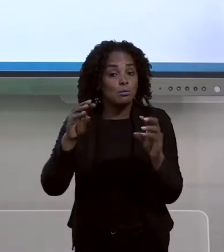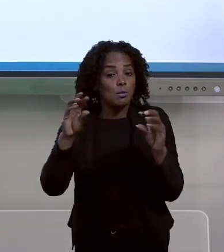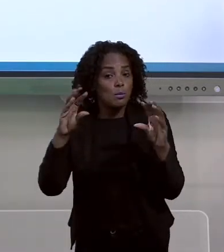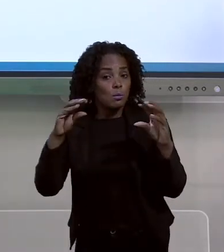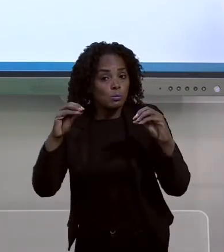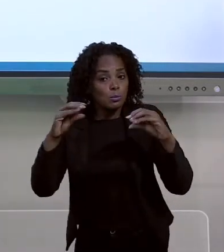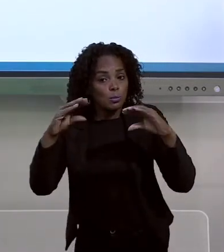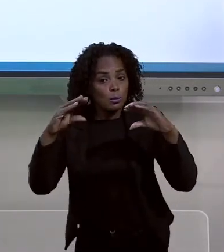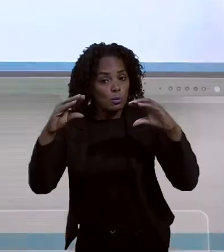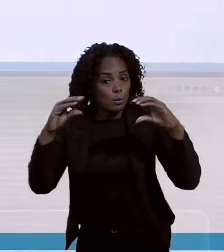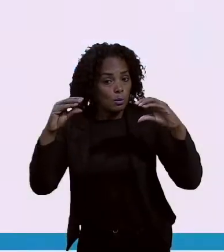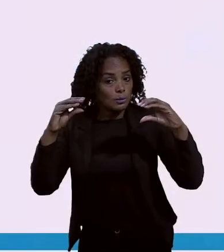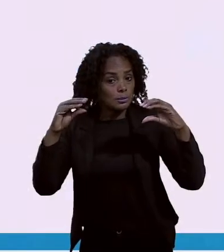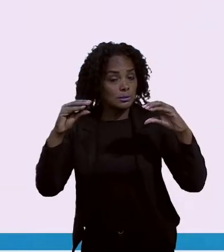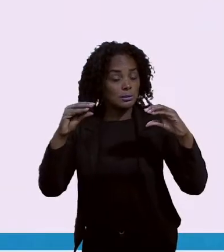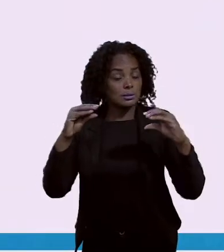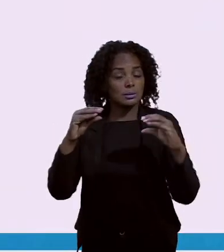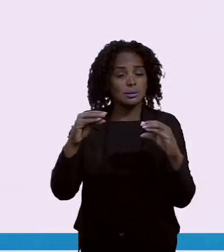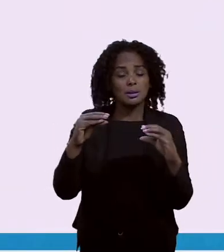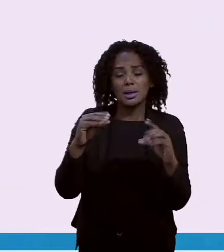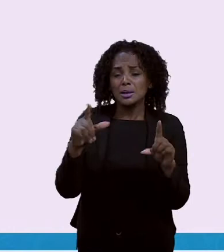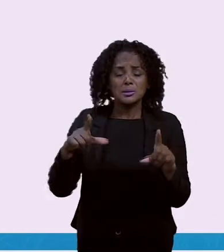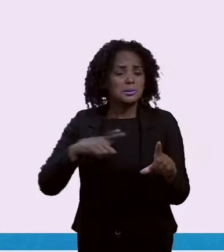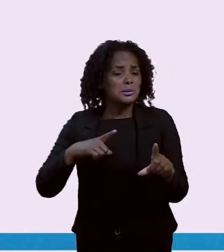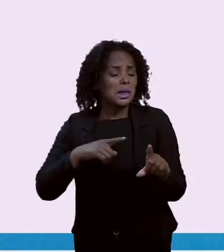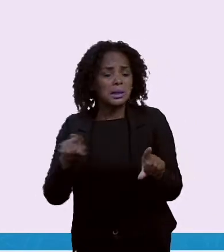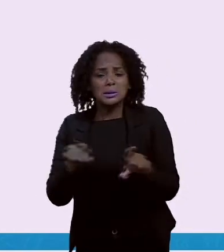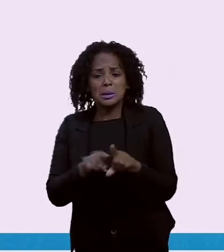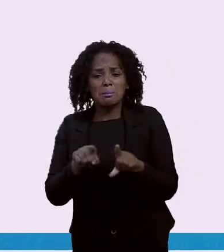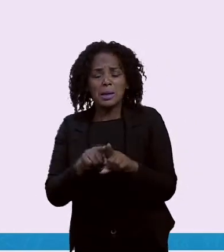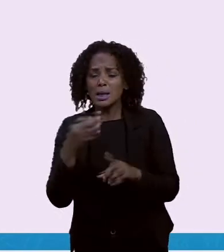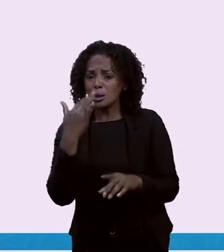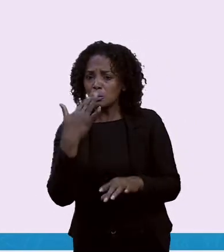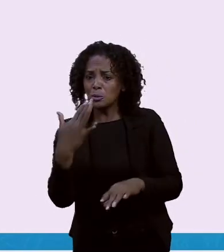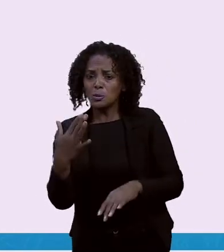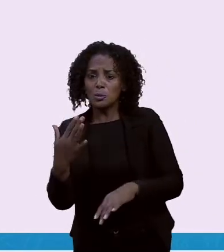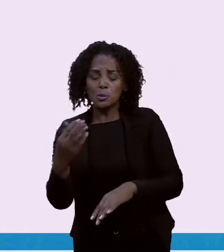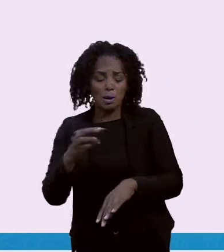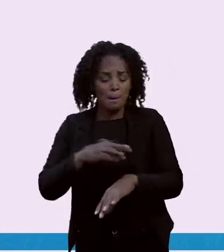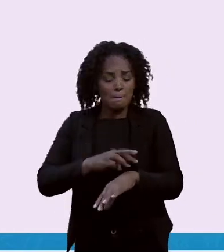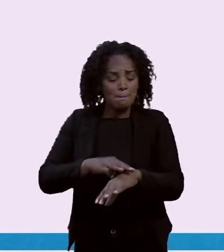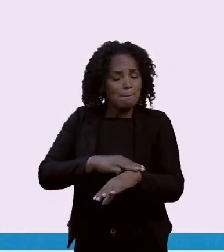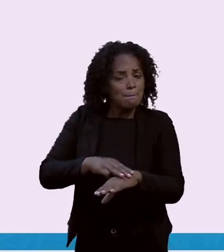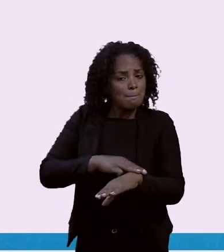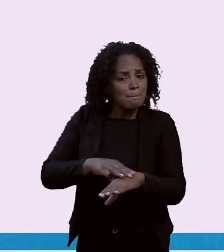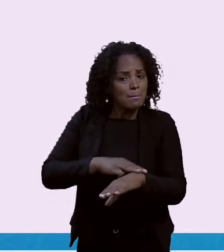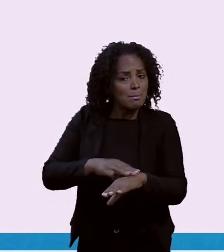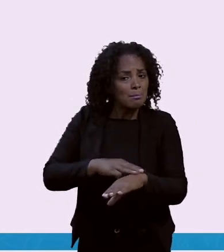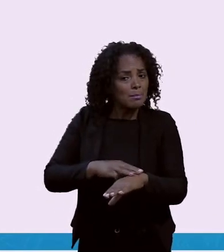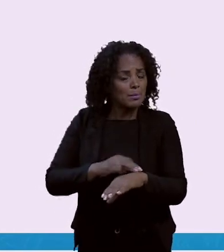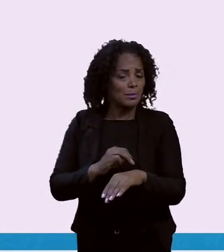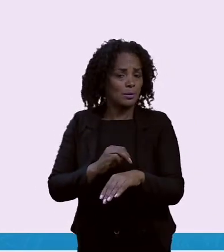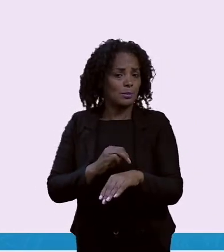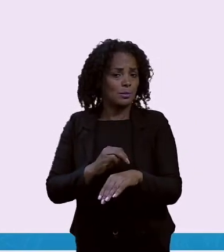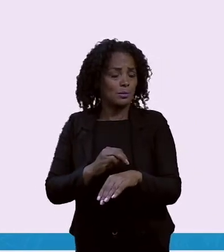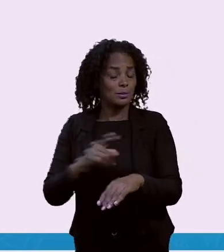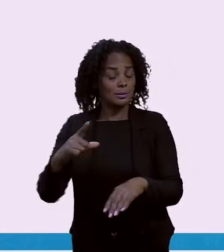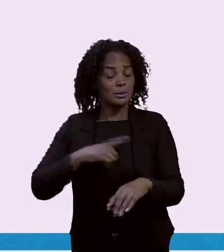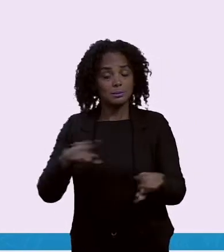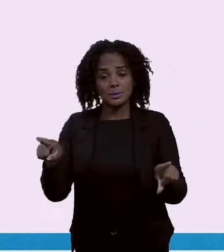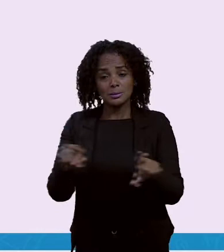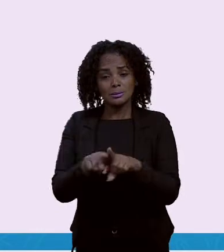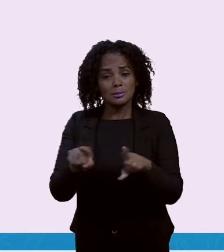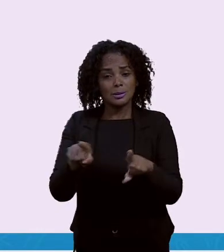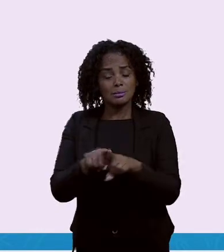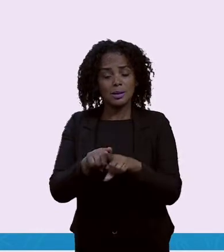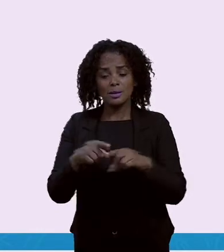tem aí essa parte meio amarronzada, essa cor diferente. Temos também aqui